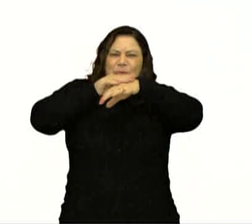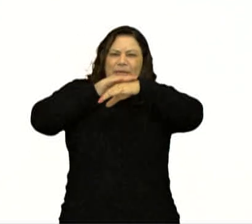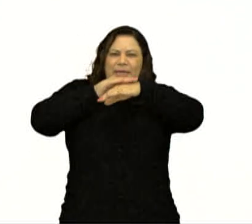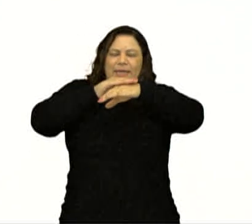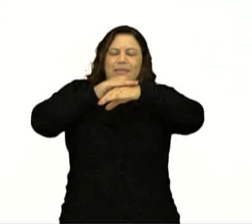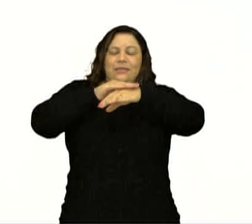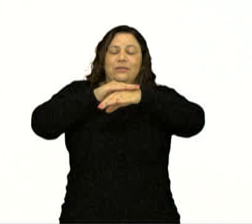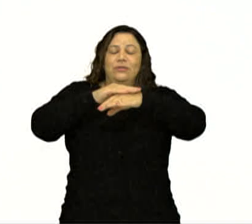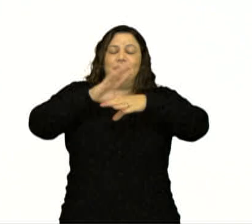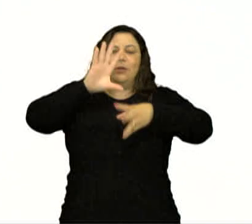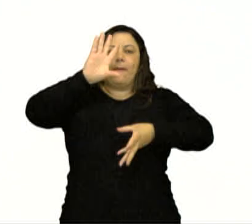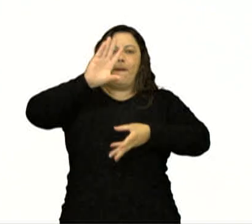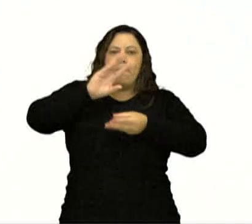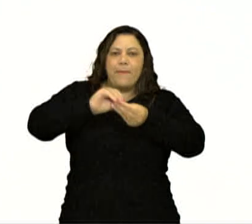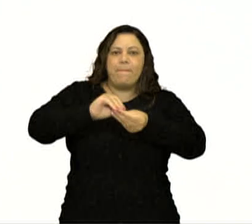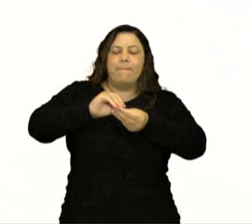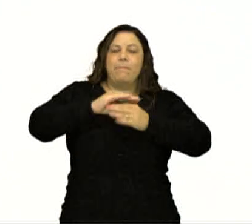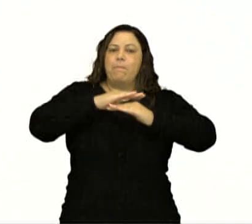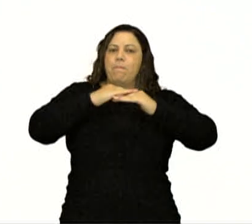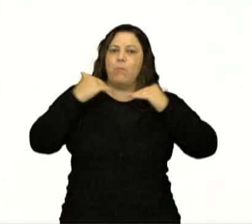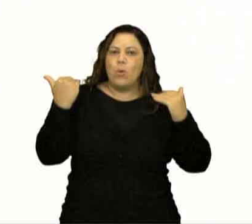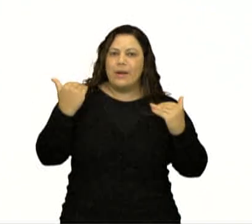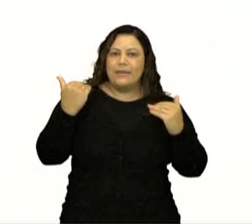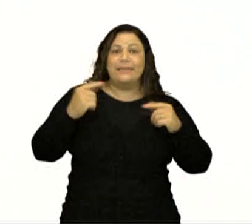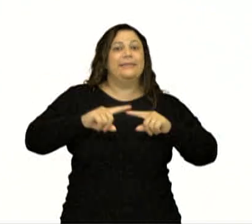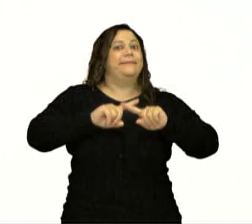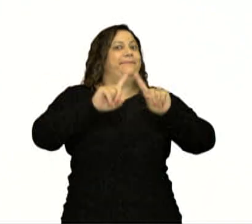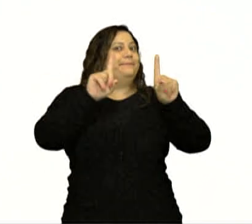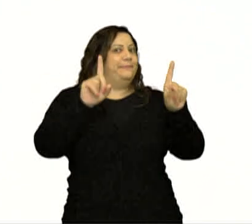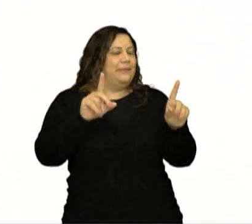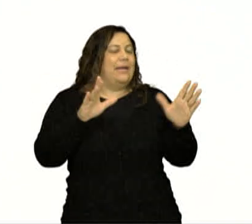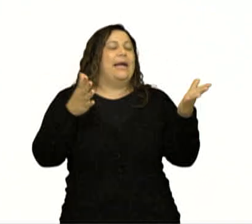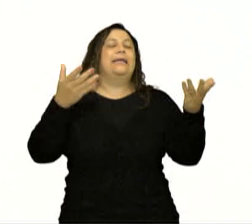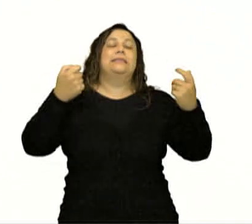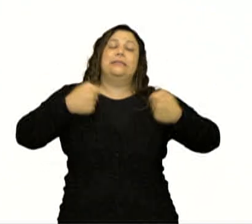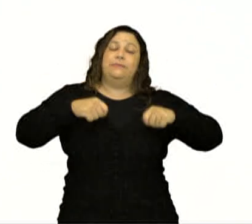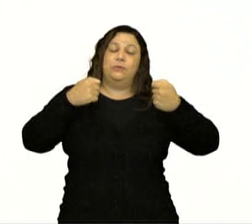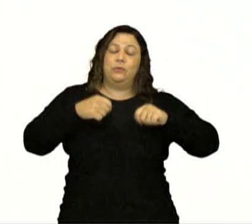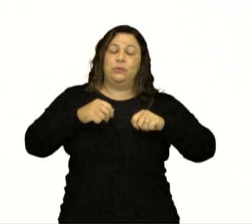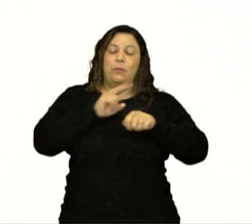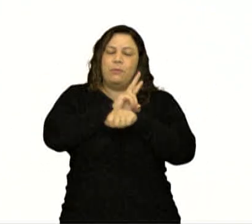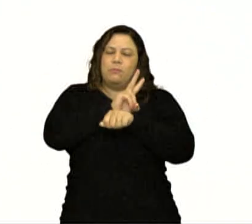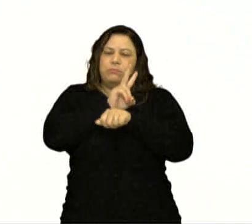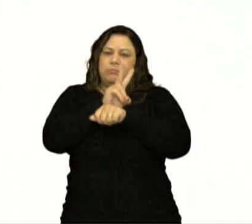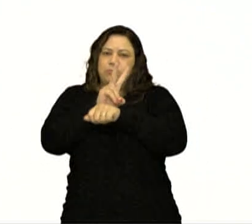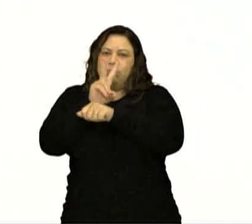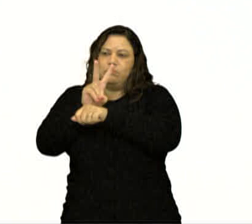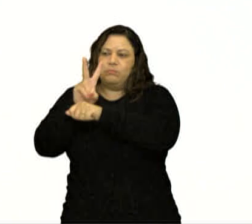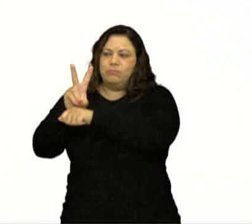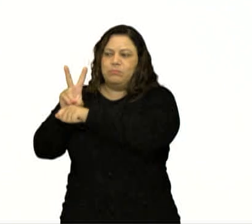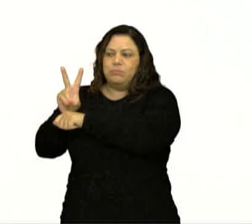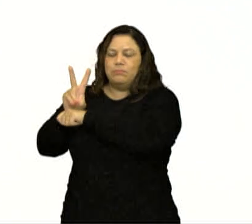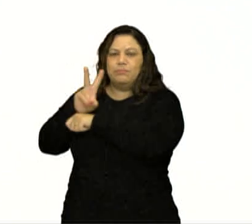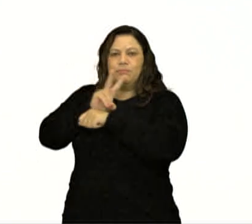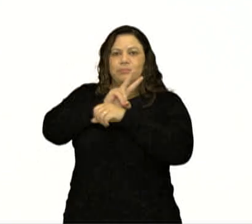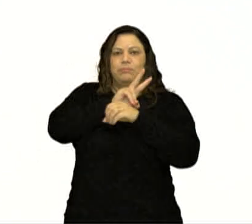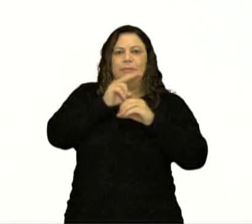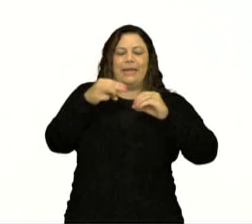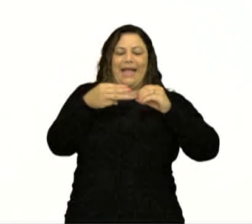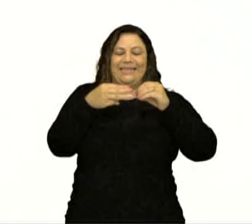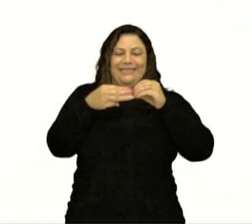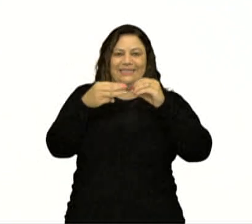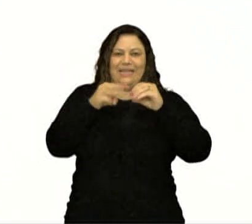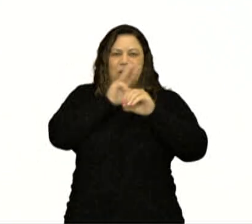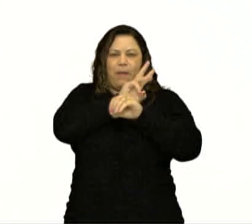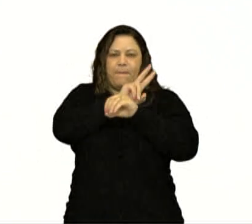não funciona de uma maneira adequada, ela deveria ser abatida pelas nossas células de defesa, beleza? Então, seria um plano